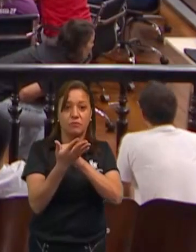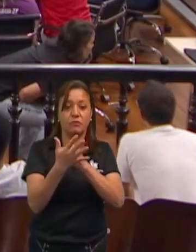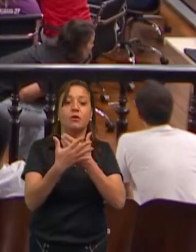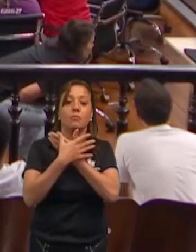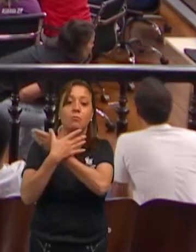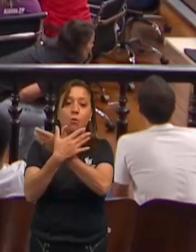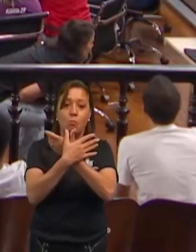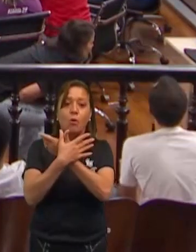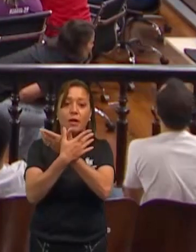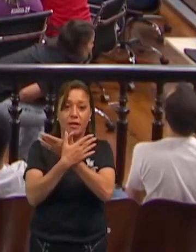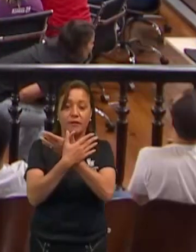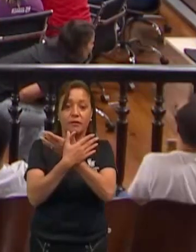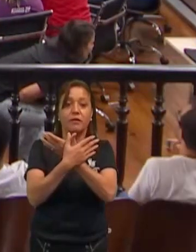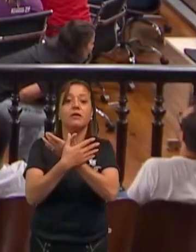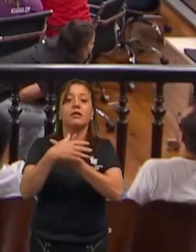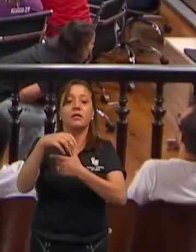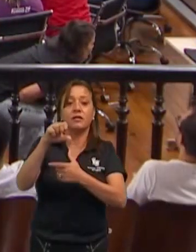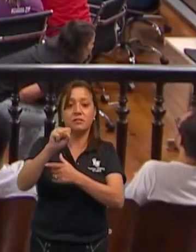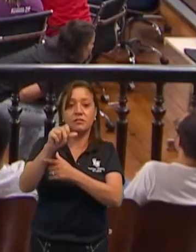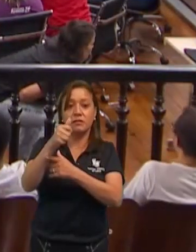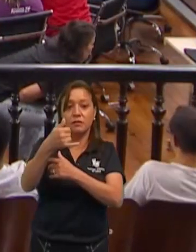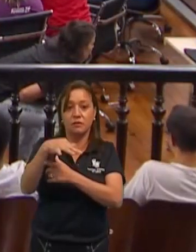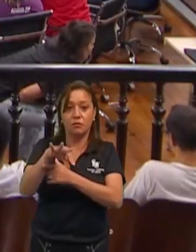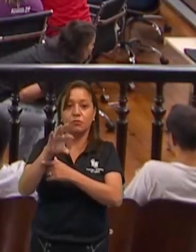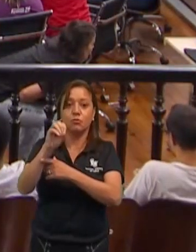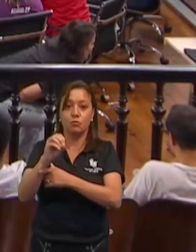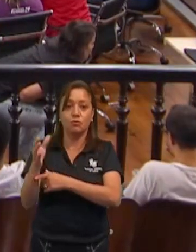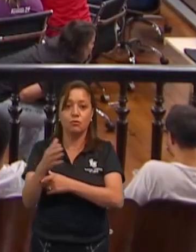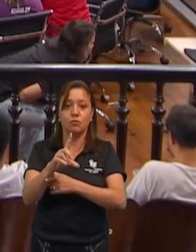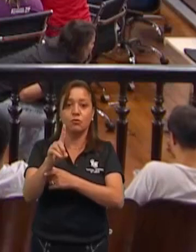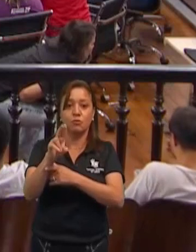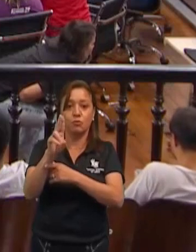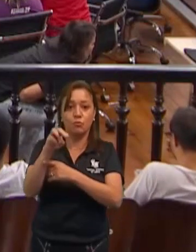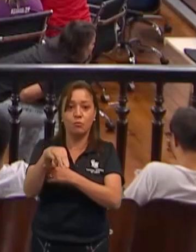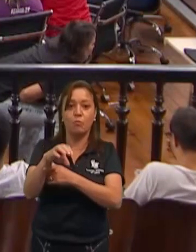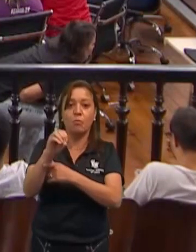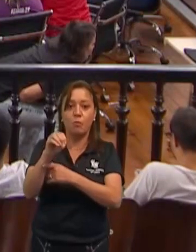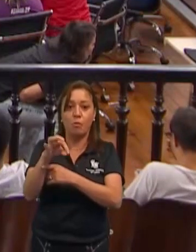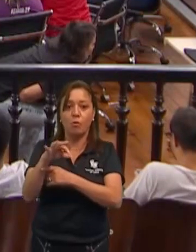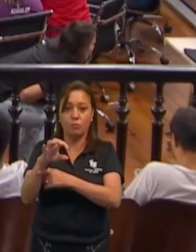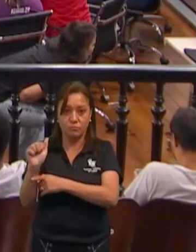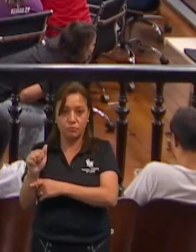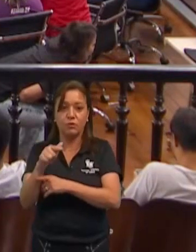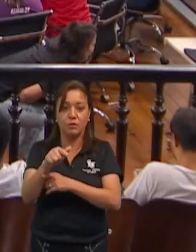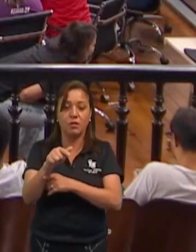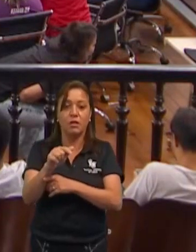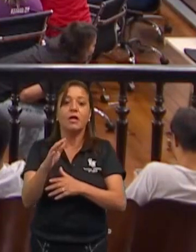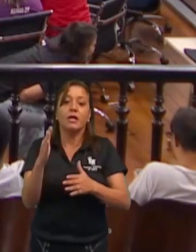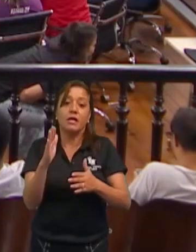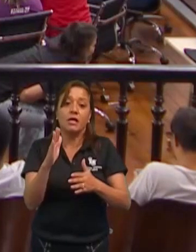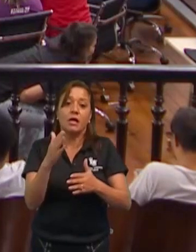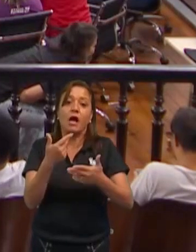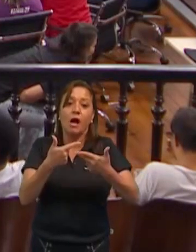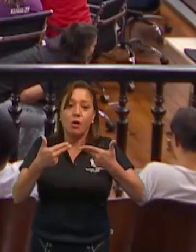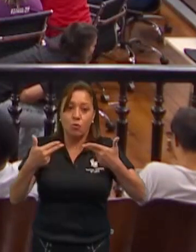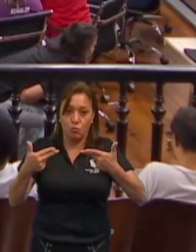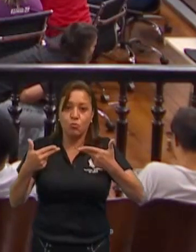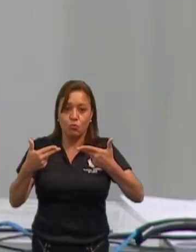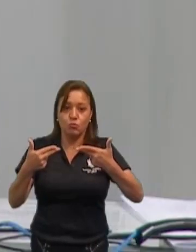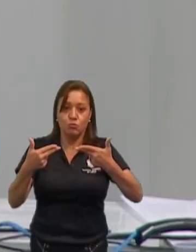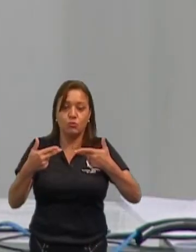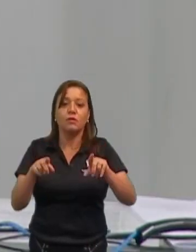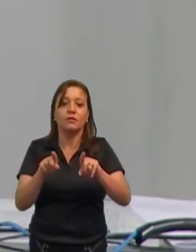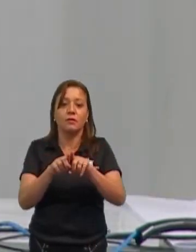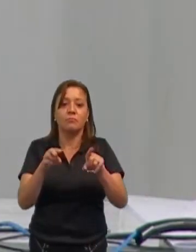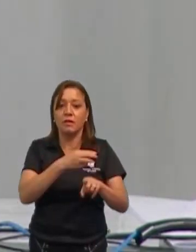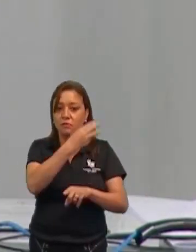fiz para o meu bairro também, para outros bairros também. E um dos itens que foram encaminhados lá para a UBS do bairro Nossa